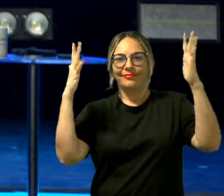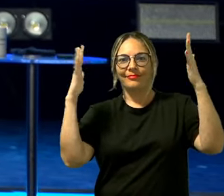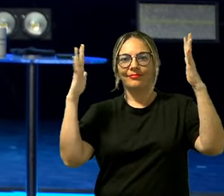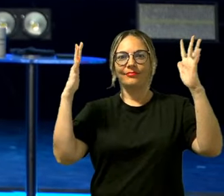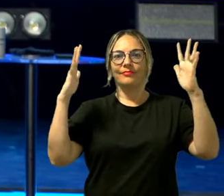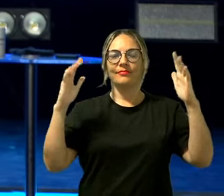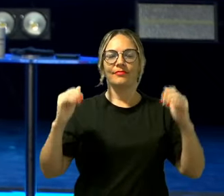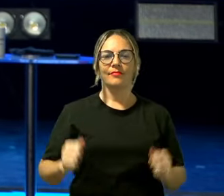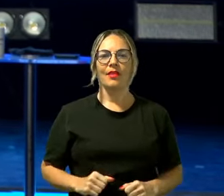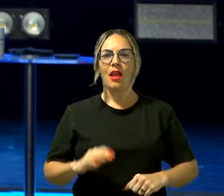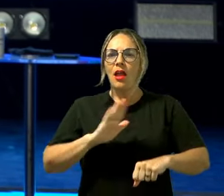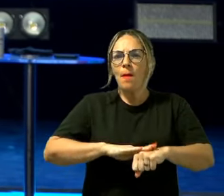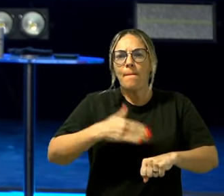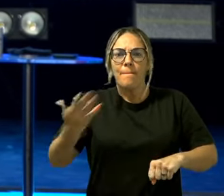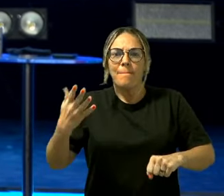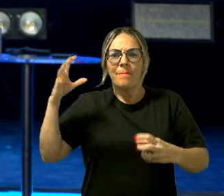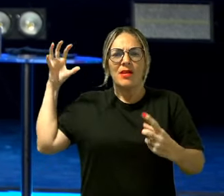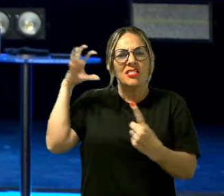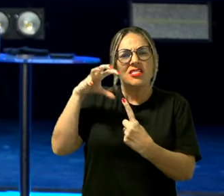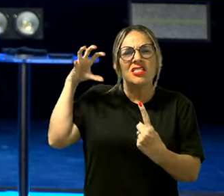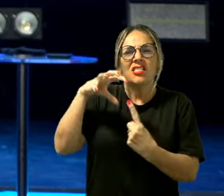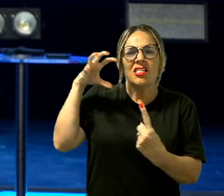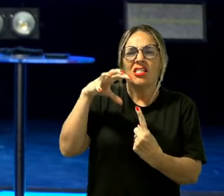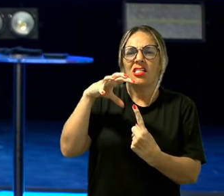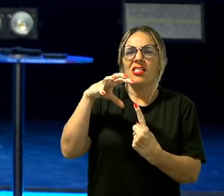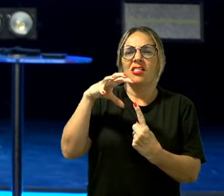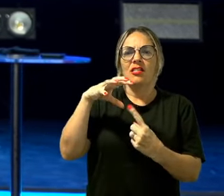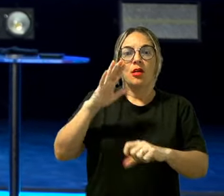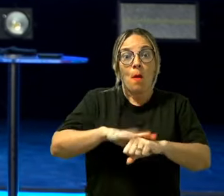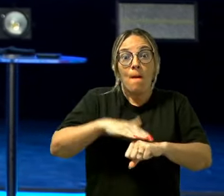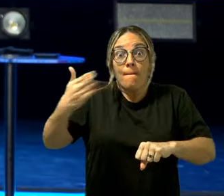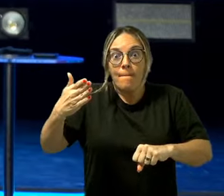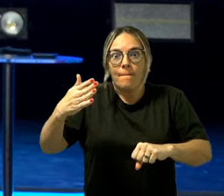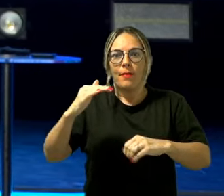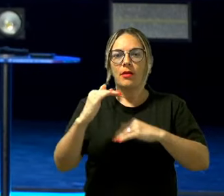Quanto mais eram oprimidos, mais eles cresciam.